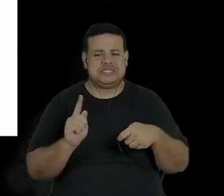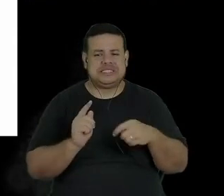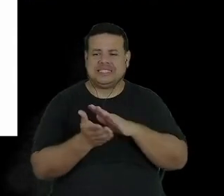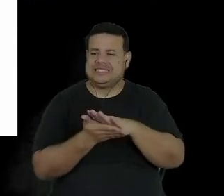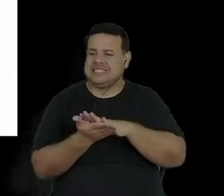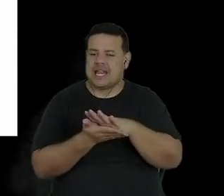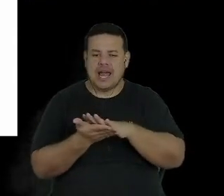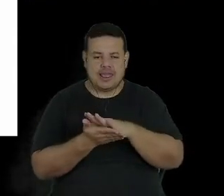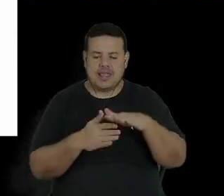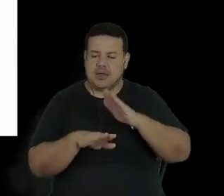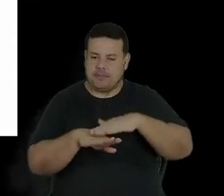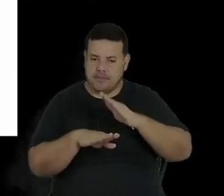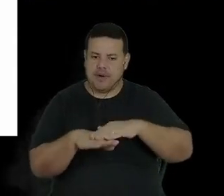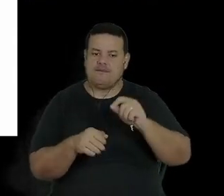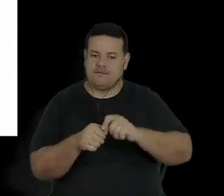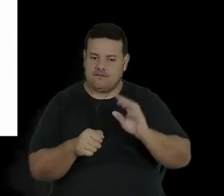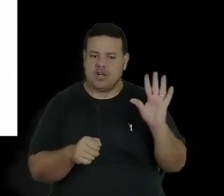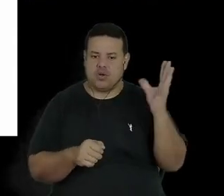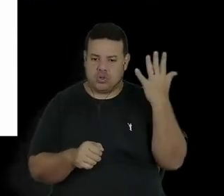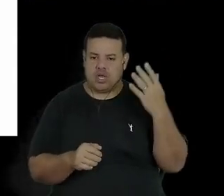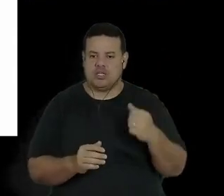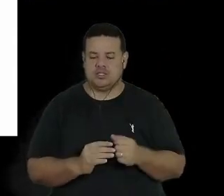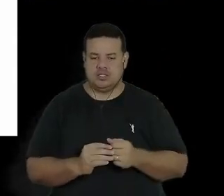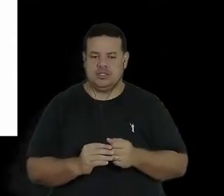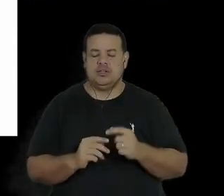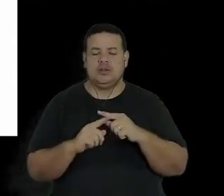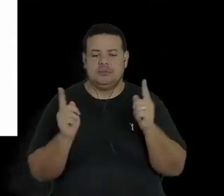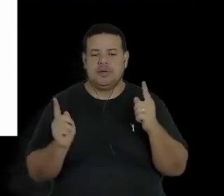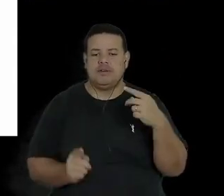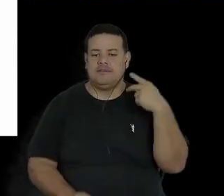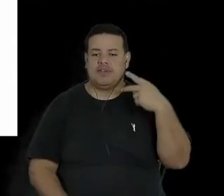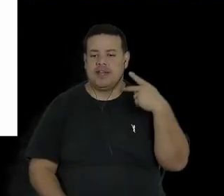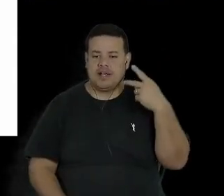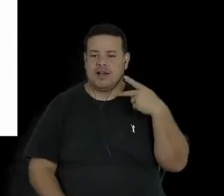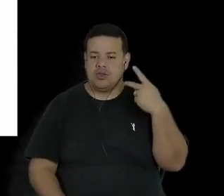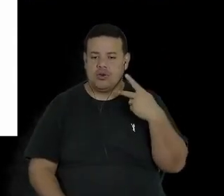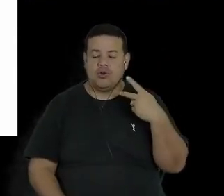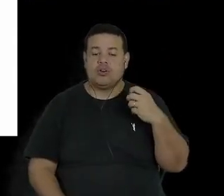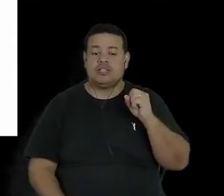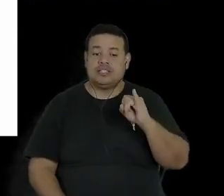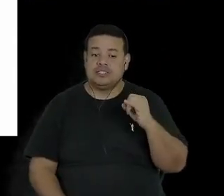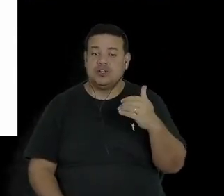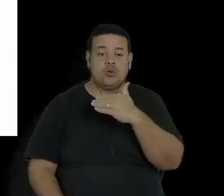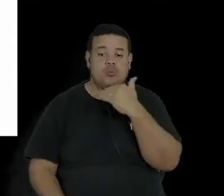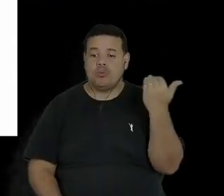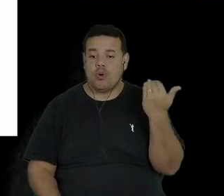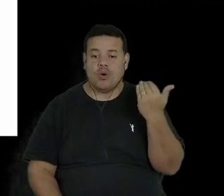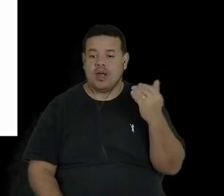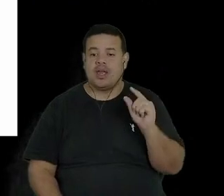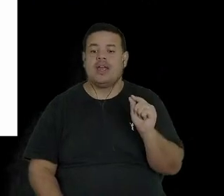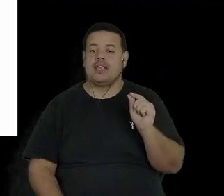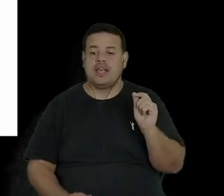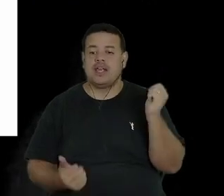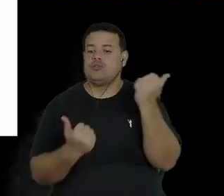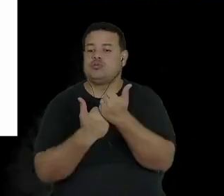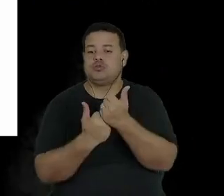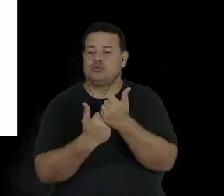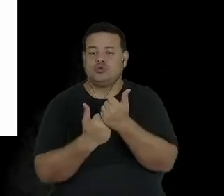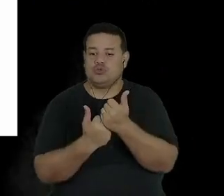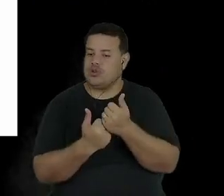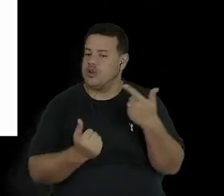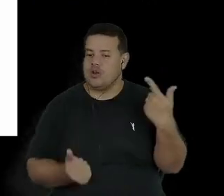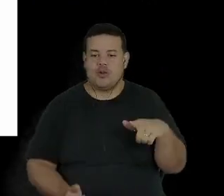aconteça. Só que, vereador, como que a gente, se eu vier a falecer, quem que vai ficar no meu lugar? Não tem